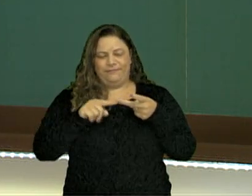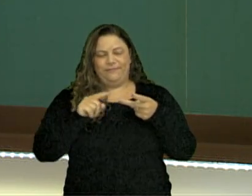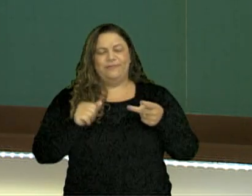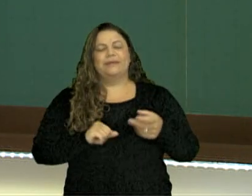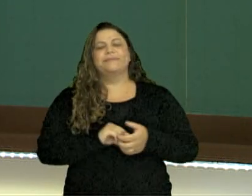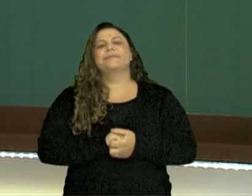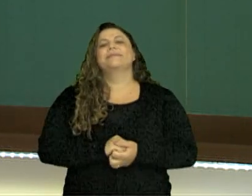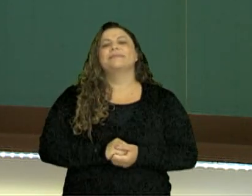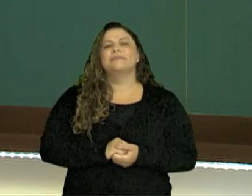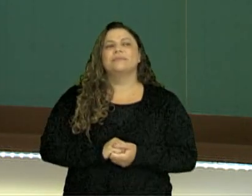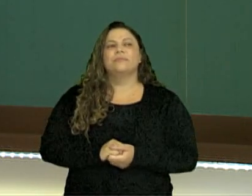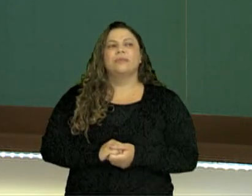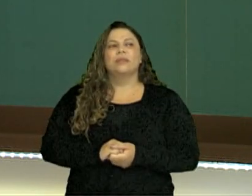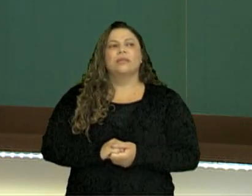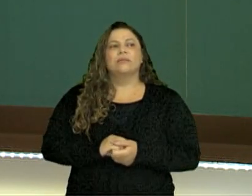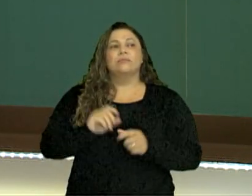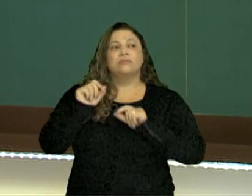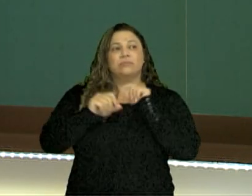novamente.